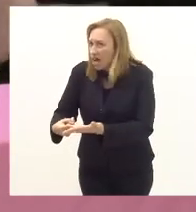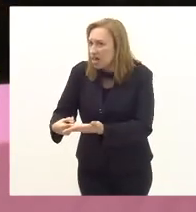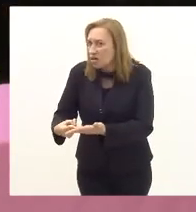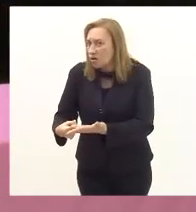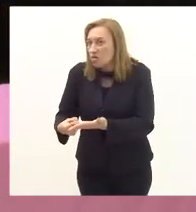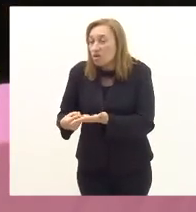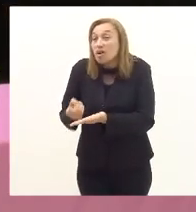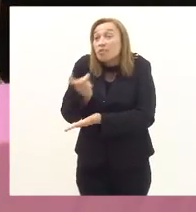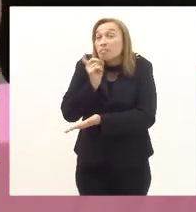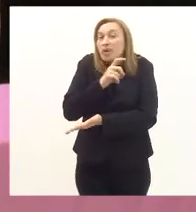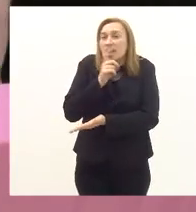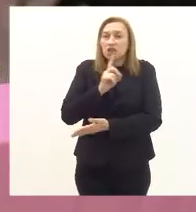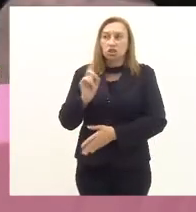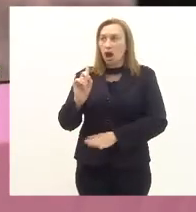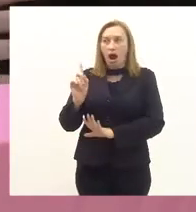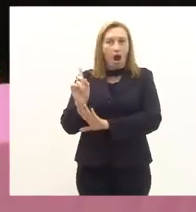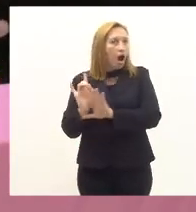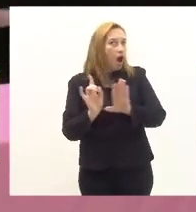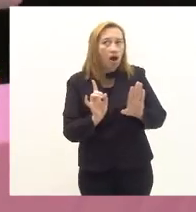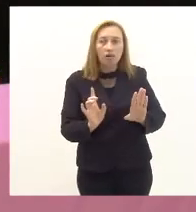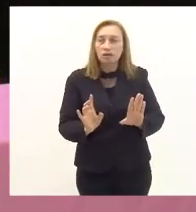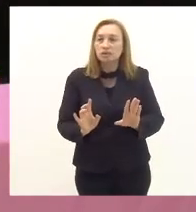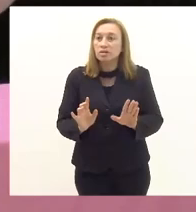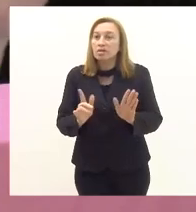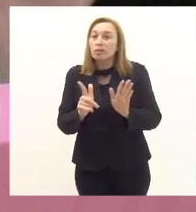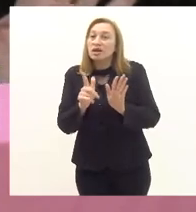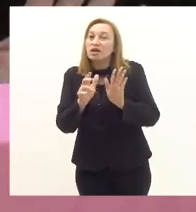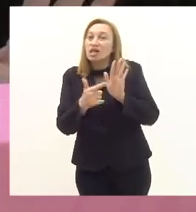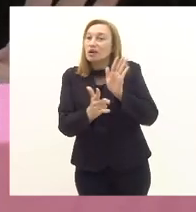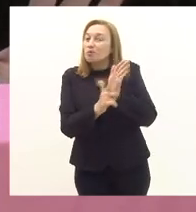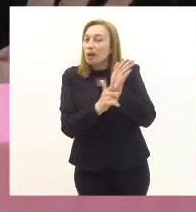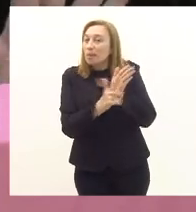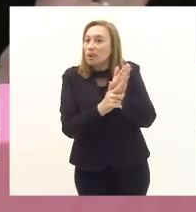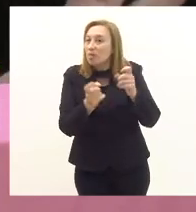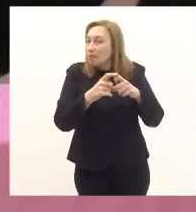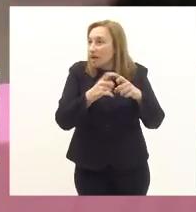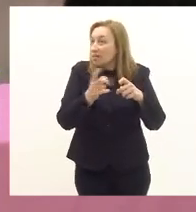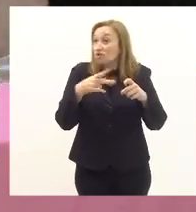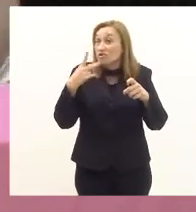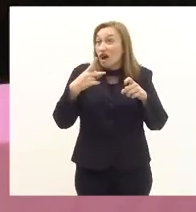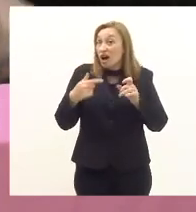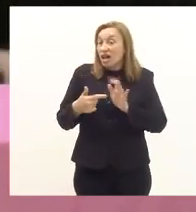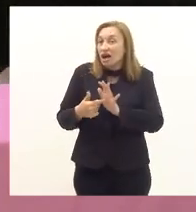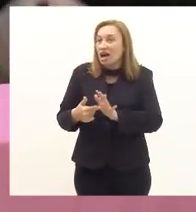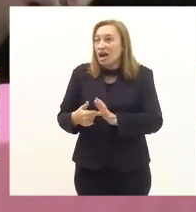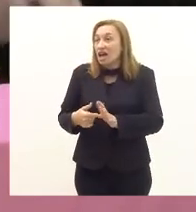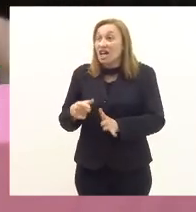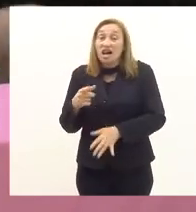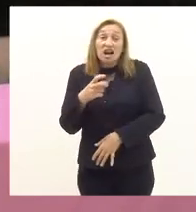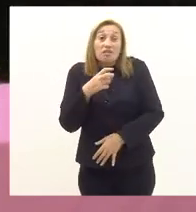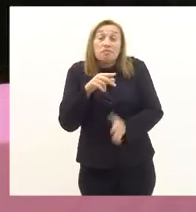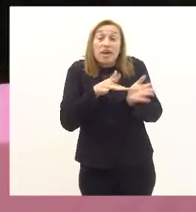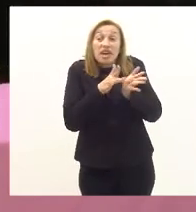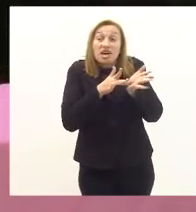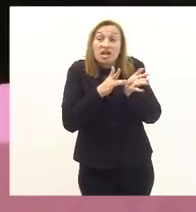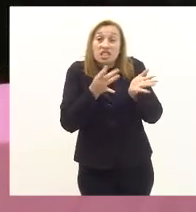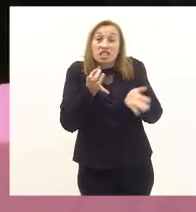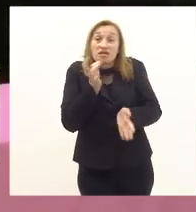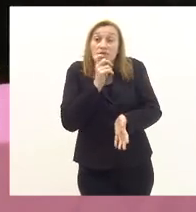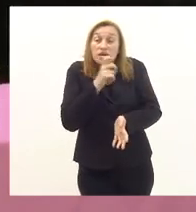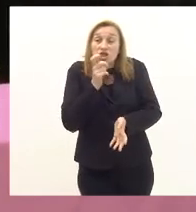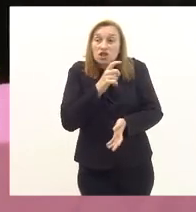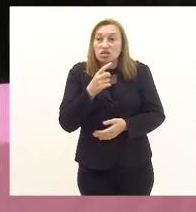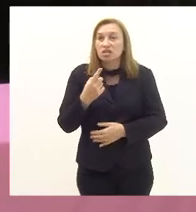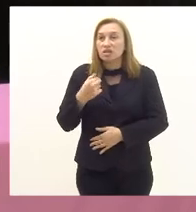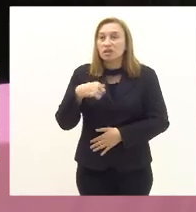assim. Não, não foi bem assim, mas aqui o laudo está positivo. Não, mas ela caiu, não foi isso. Mas lá, não. Na DECRAD, as pessoas assumem.